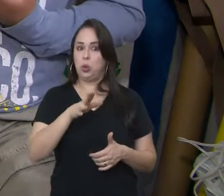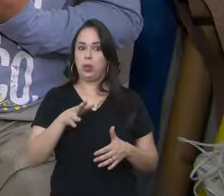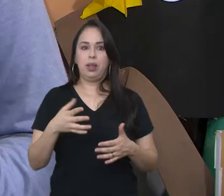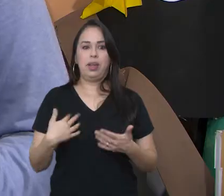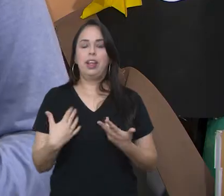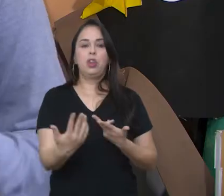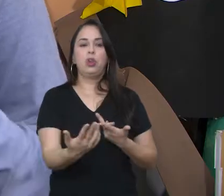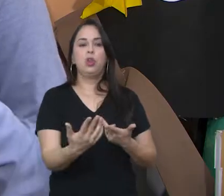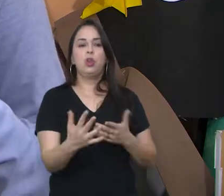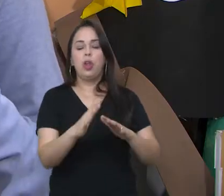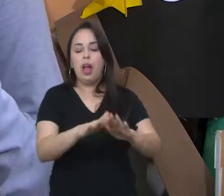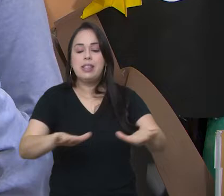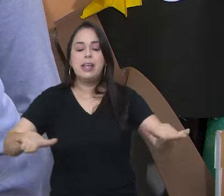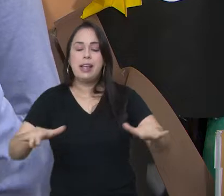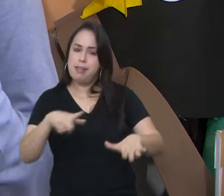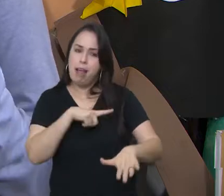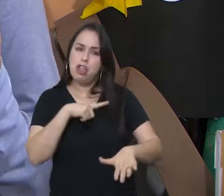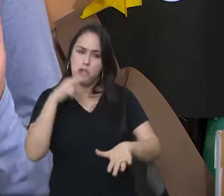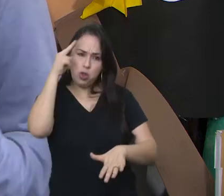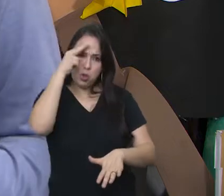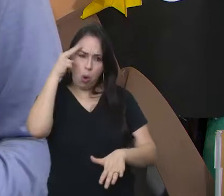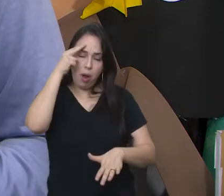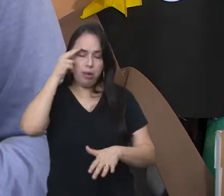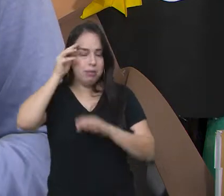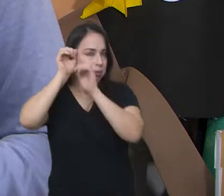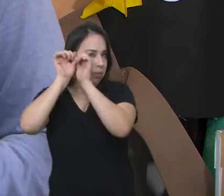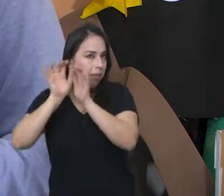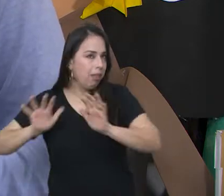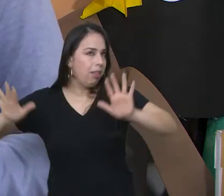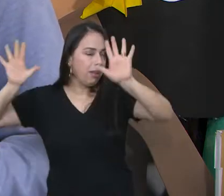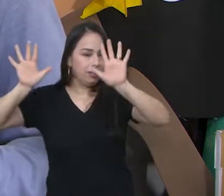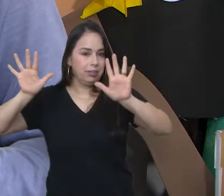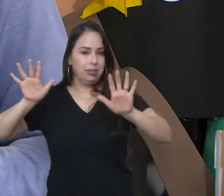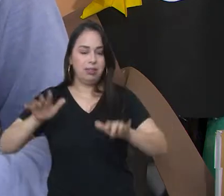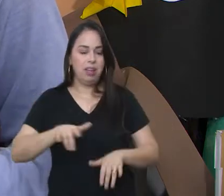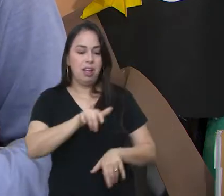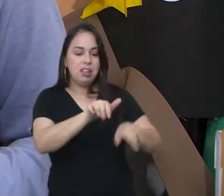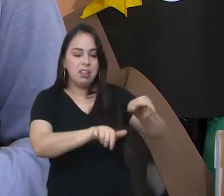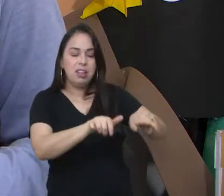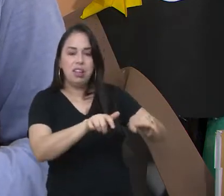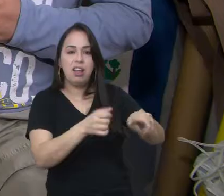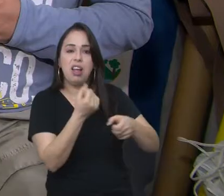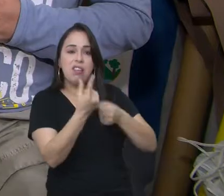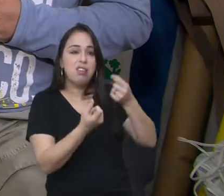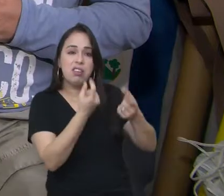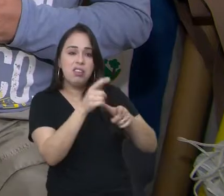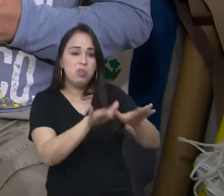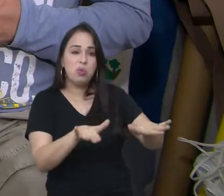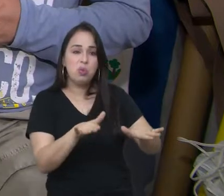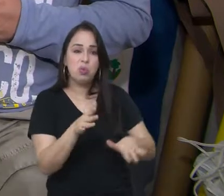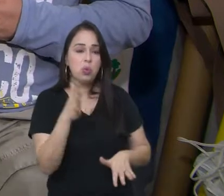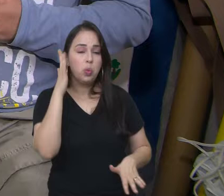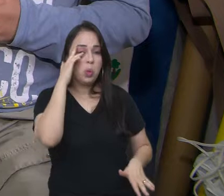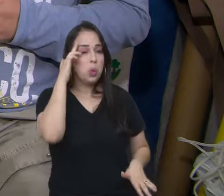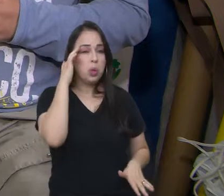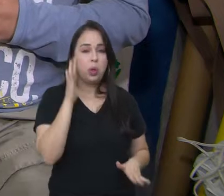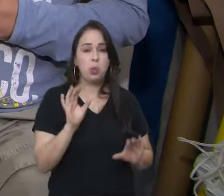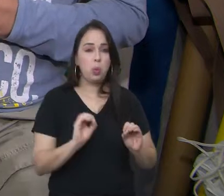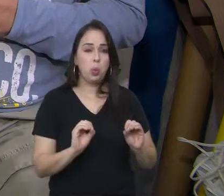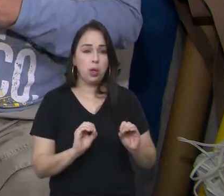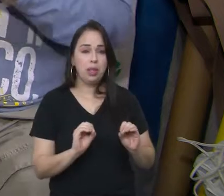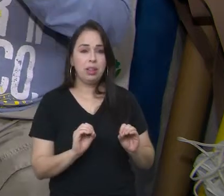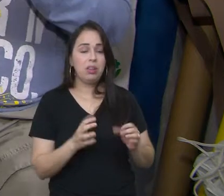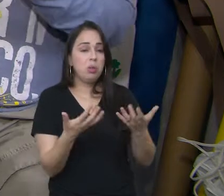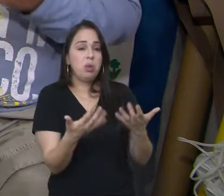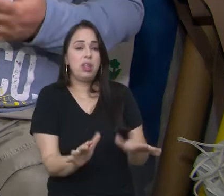tem sonhos, né, então, e essa ideia de sonhar, né, tem muita criança que já não sonha mais, né. Criança já? E já a criança não